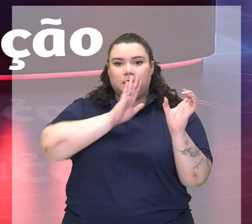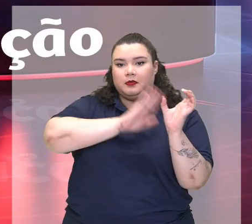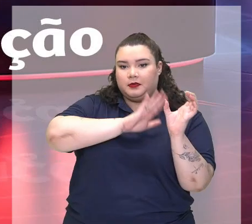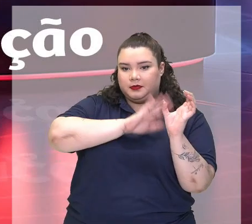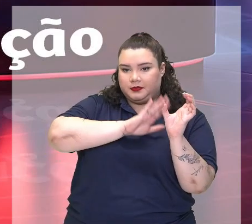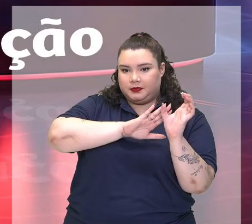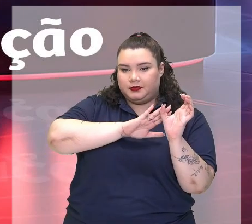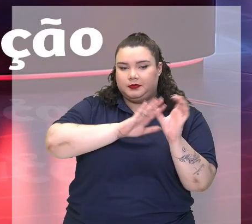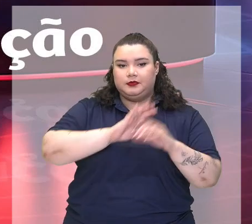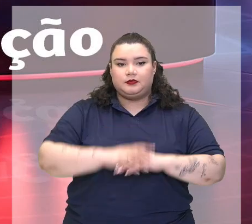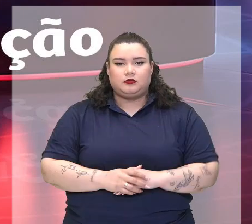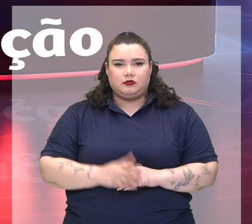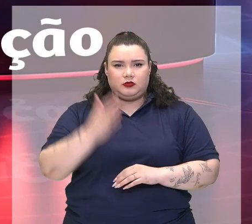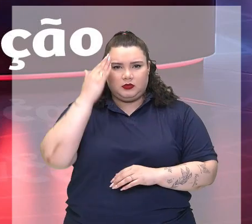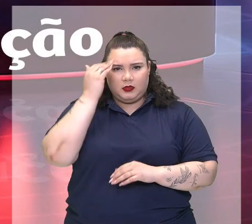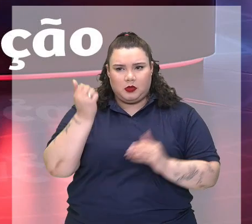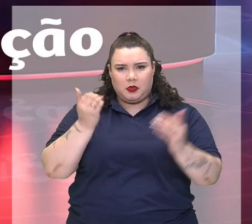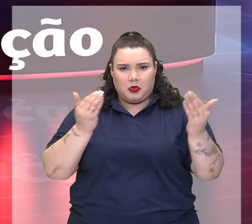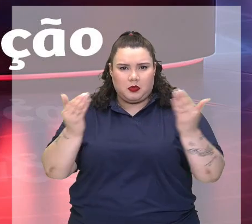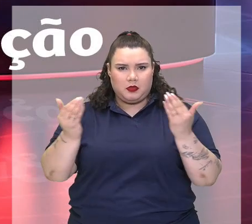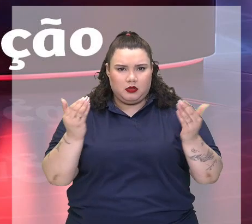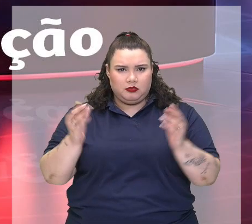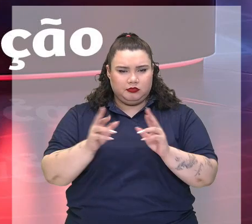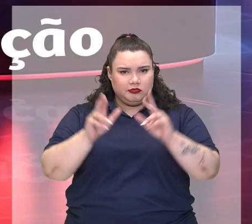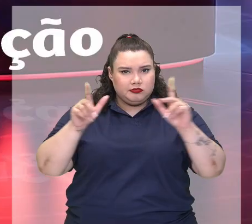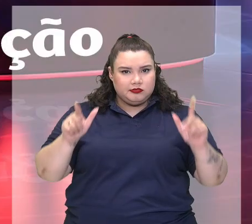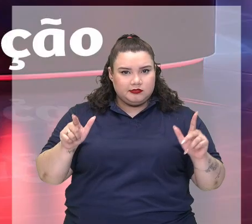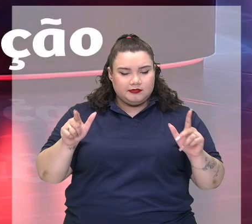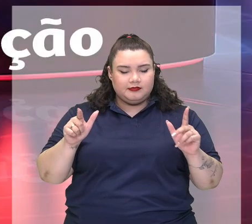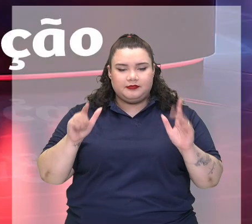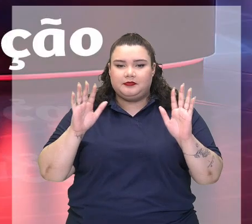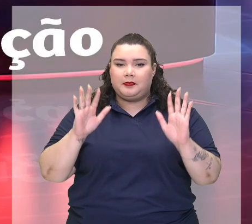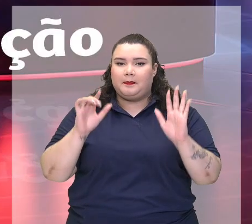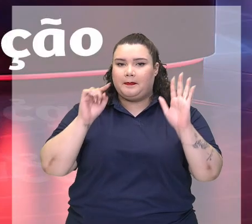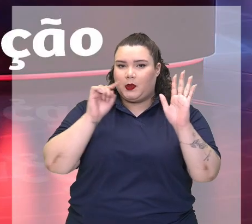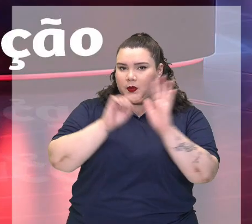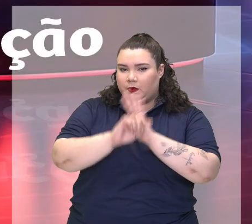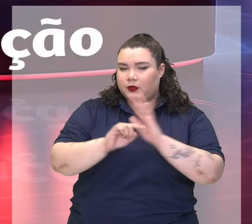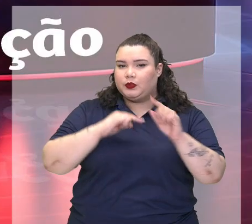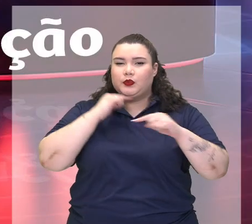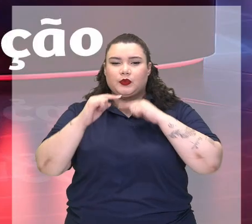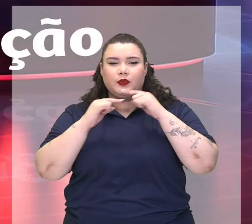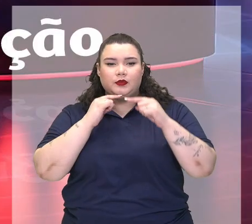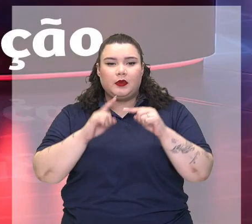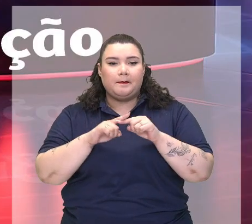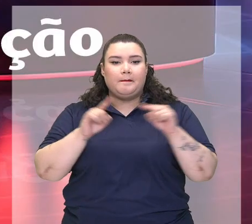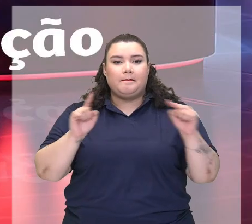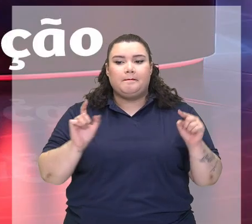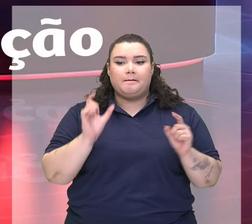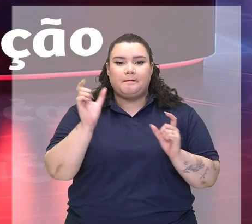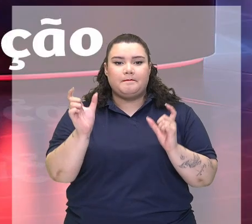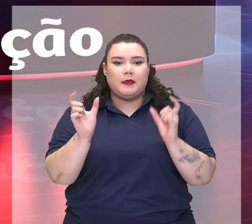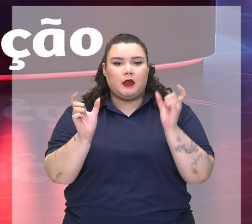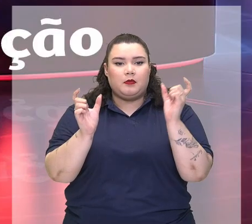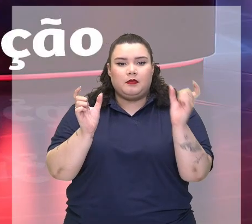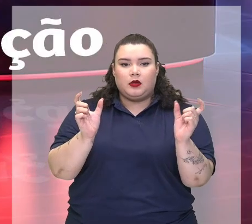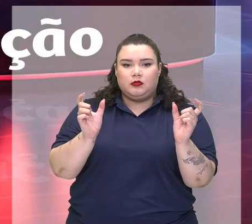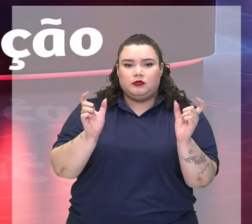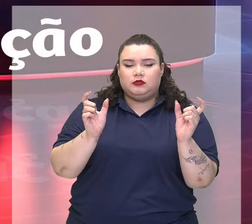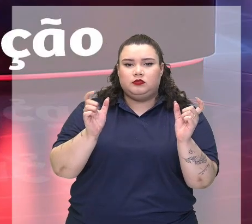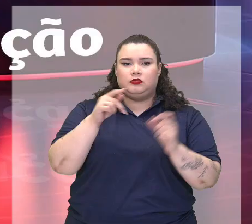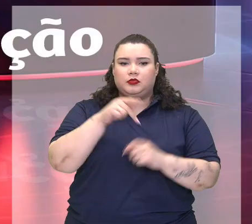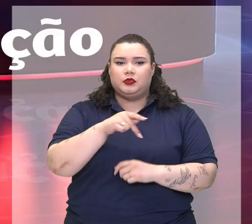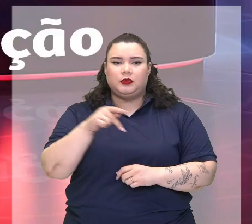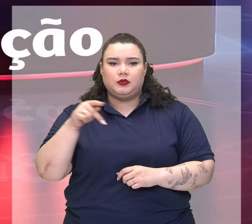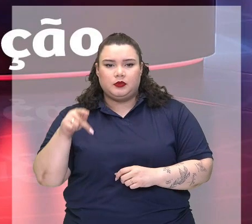palavras? Então, fica aí essa interrogação. Mas, o que essas palavras, então,